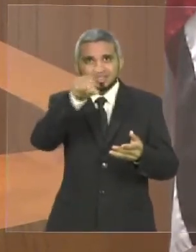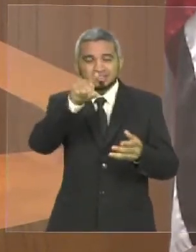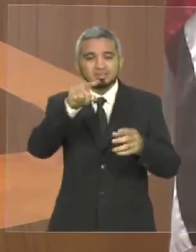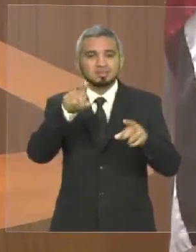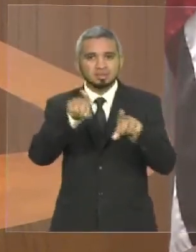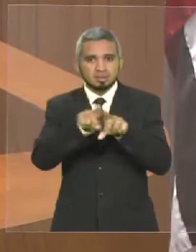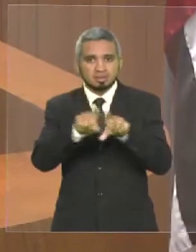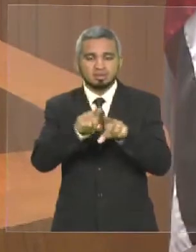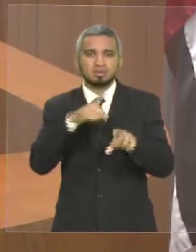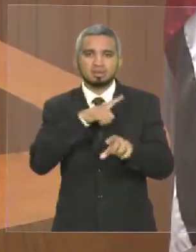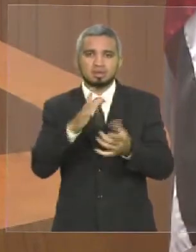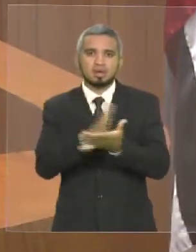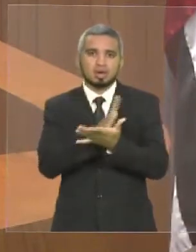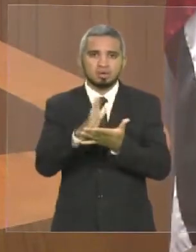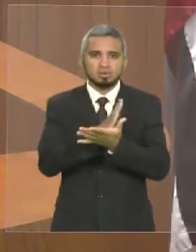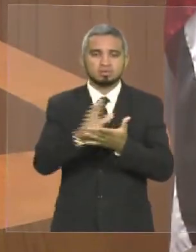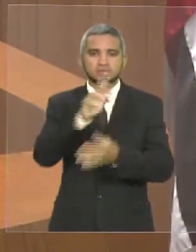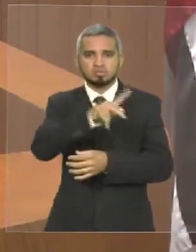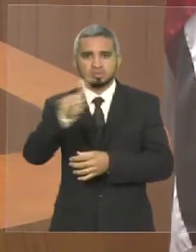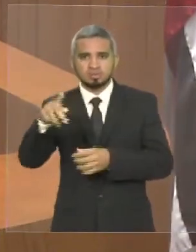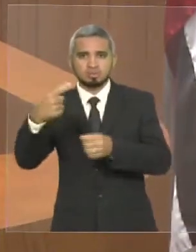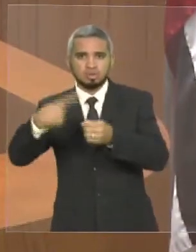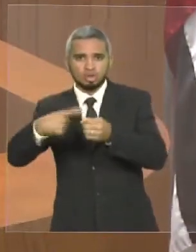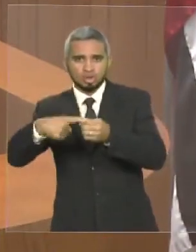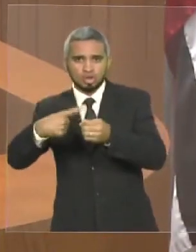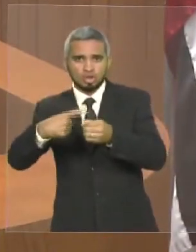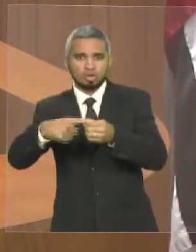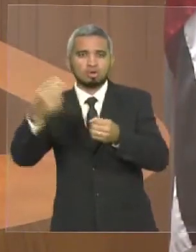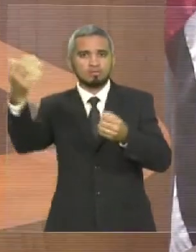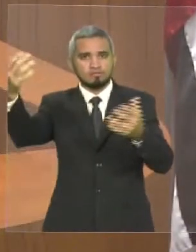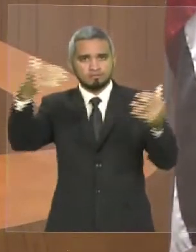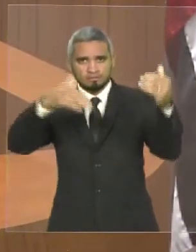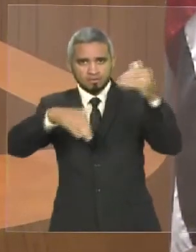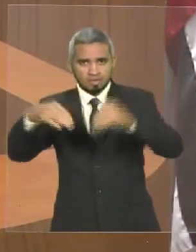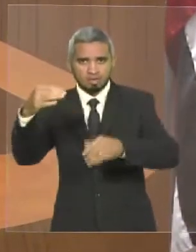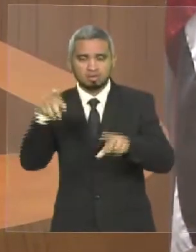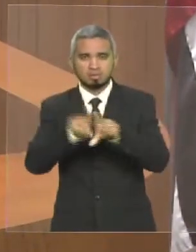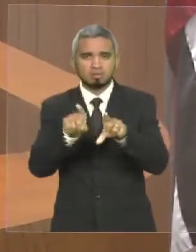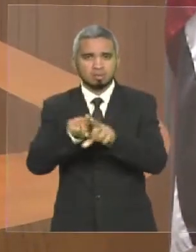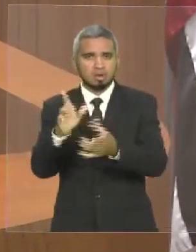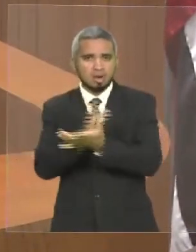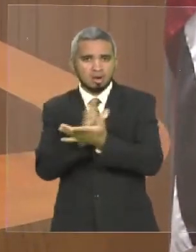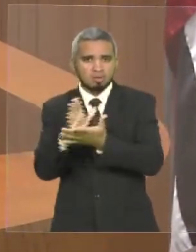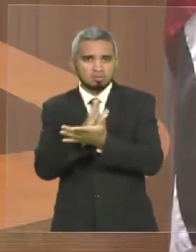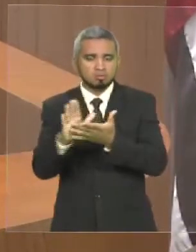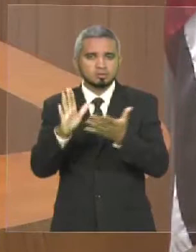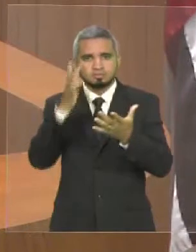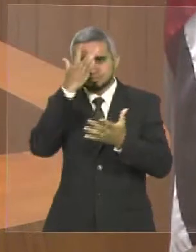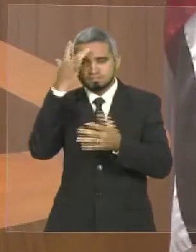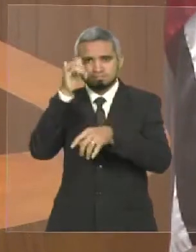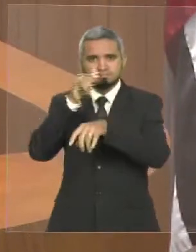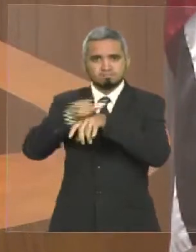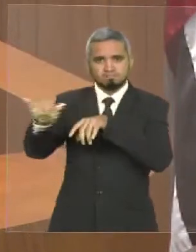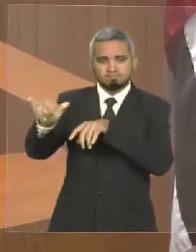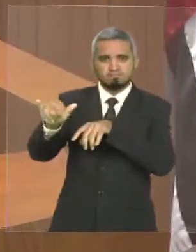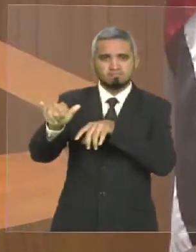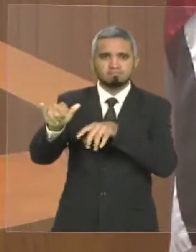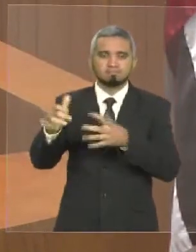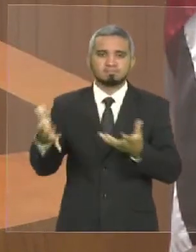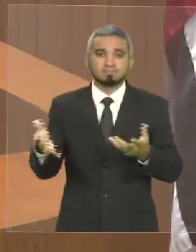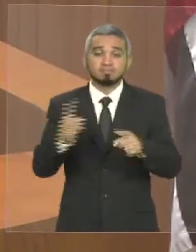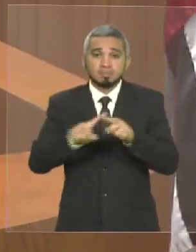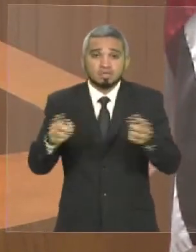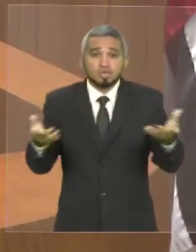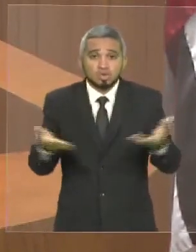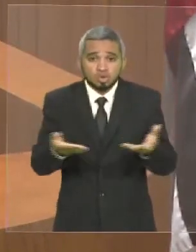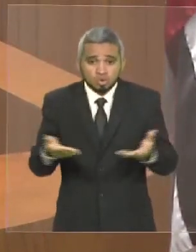Estado, com a participação dos professores que queriam acompanhar essa votação, não se preocupem, porque as mentiras serão derrubadas